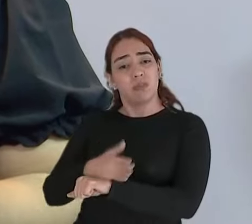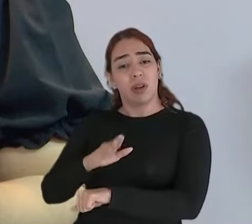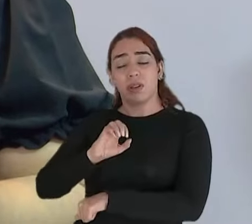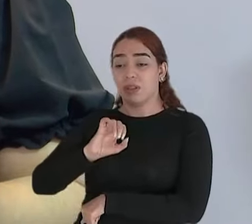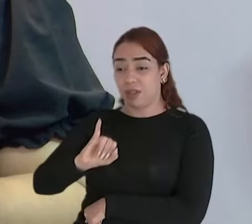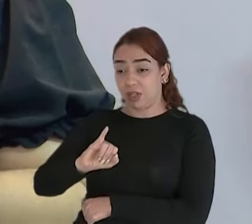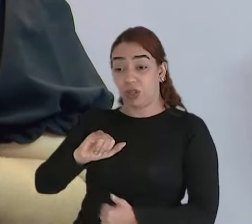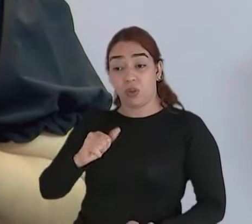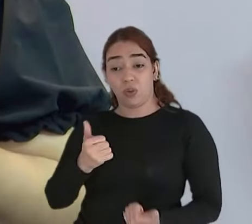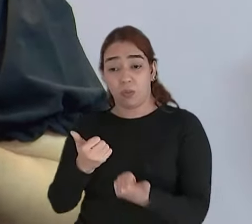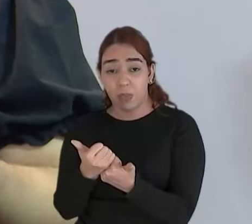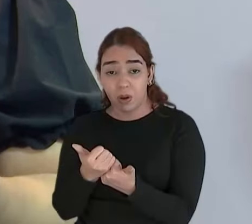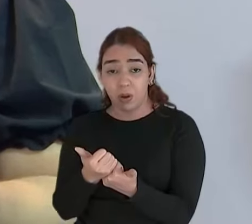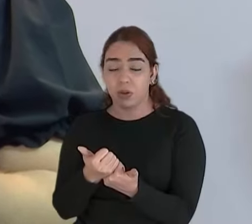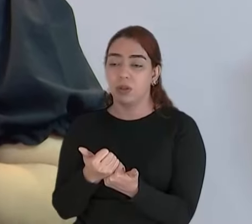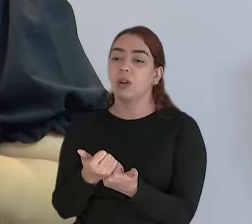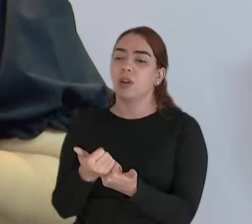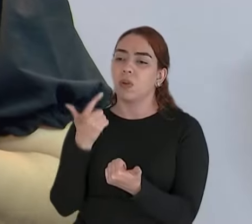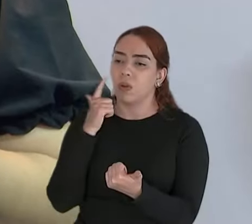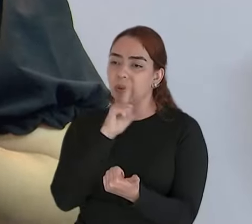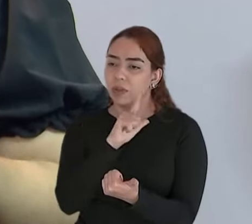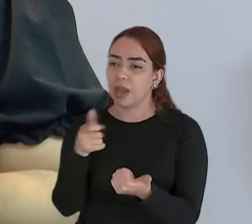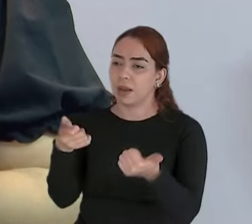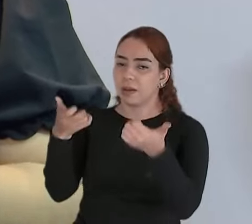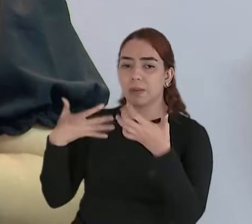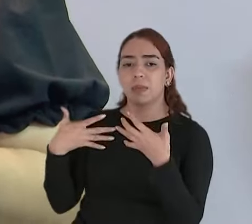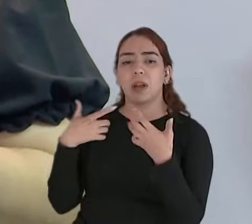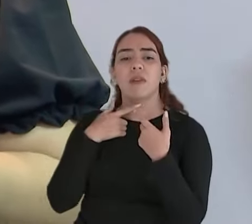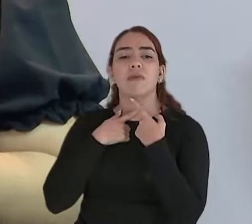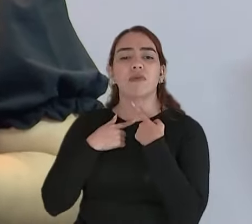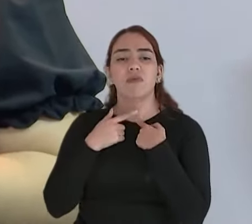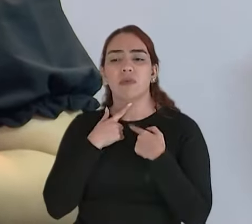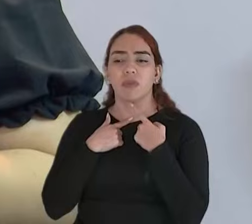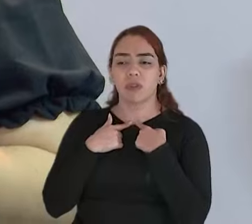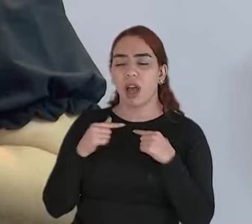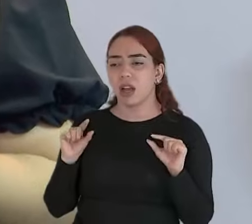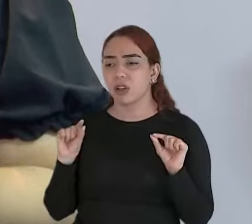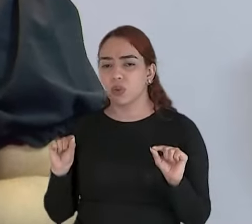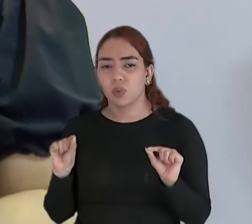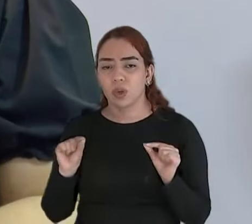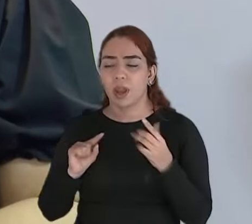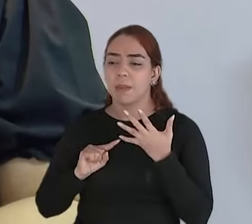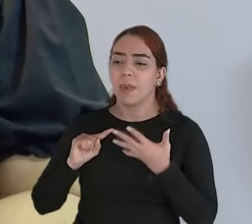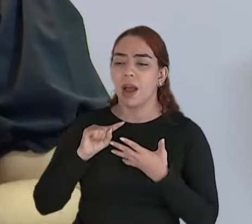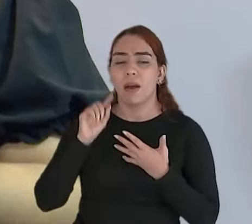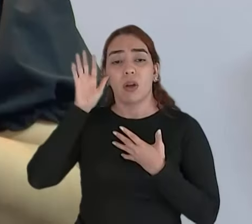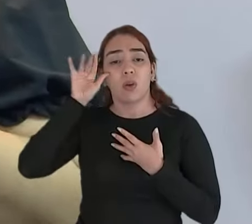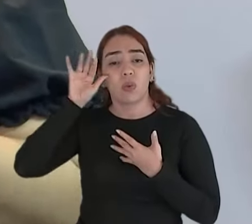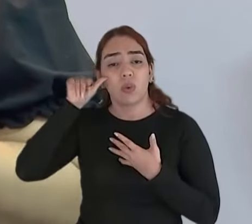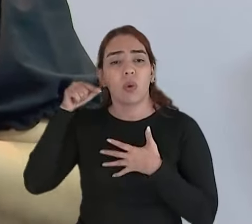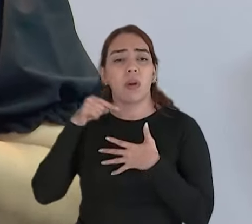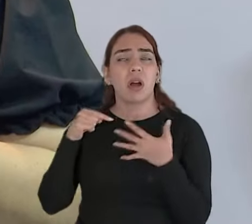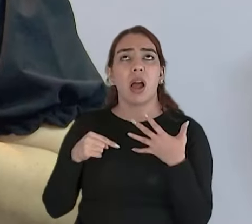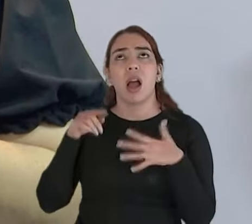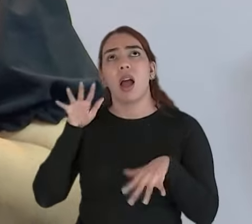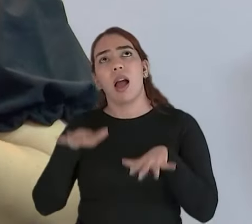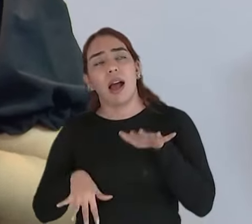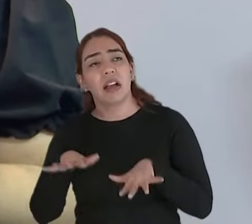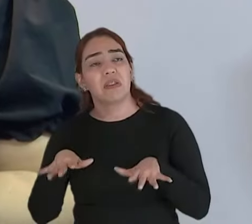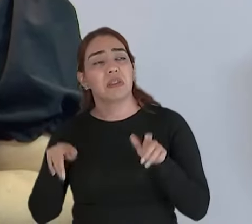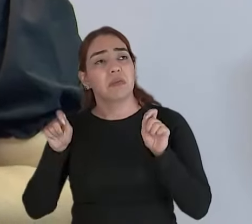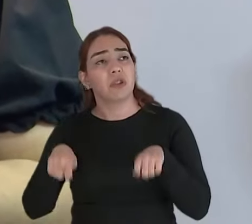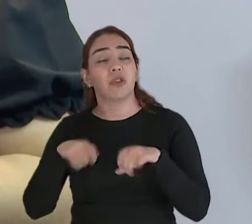suporte menor, ele consegue expressar o desejo, a vontade, a curiosidade. Às vezes tem uma abertura comigo que não